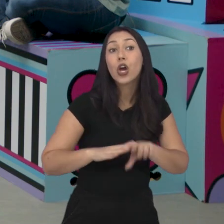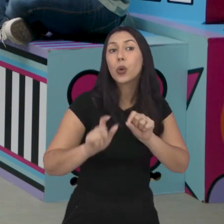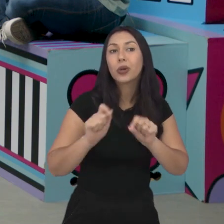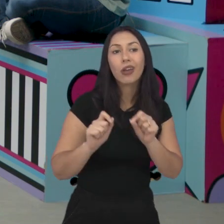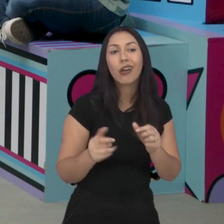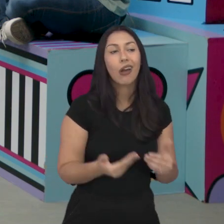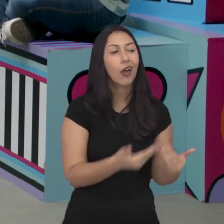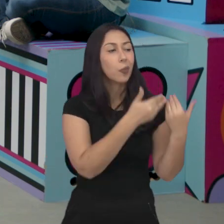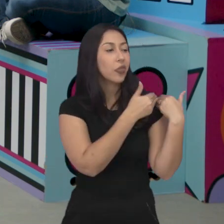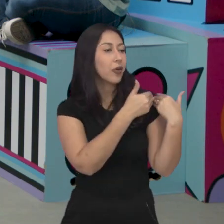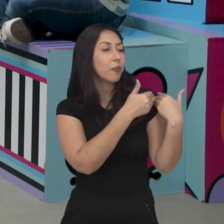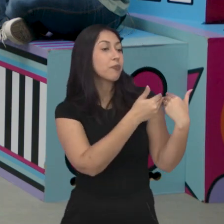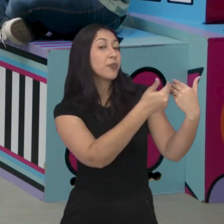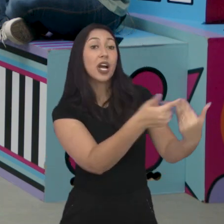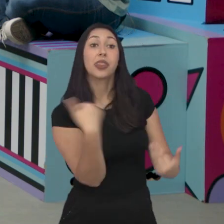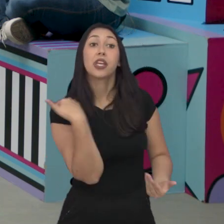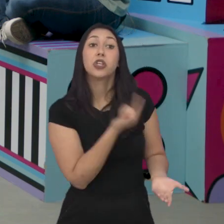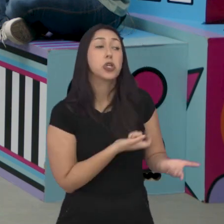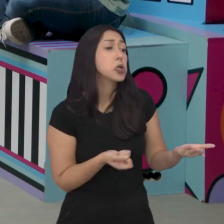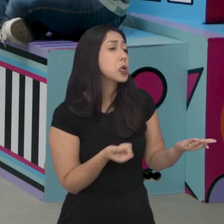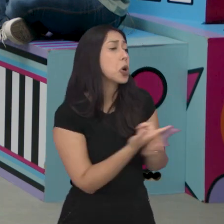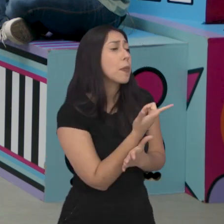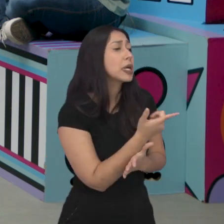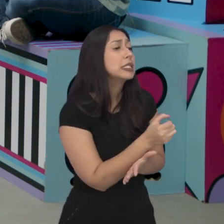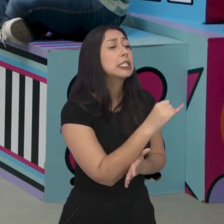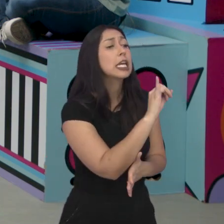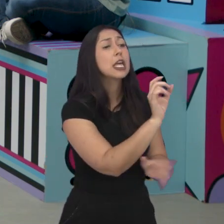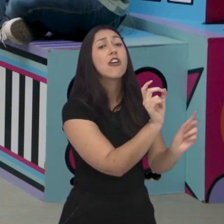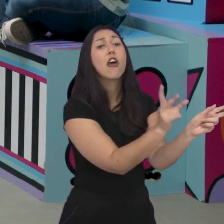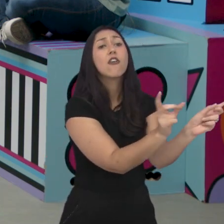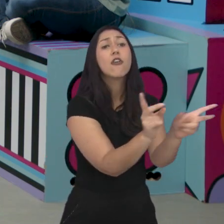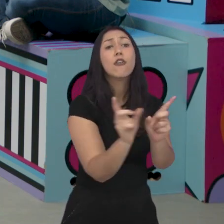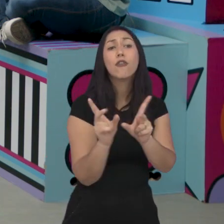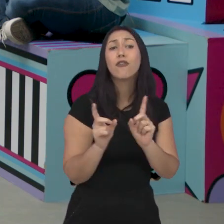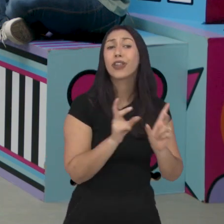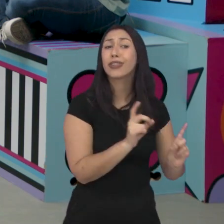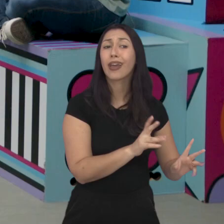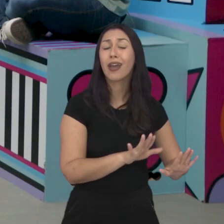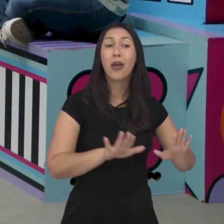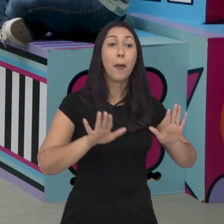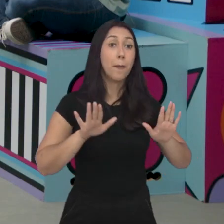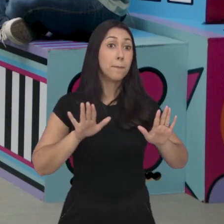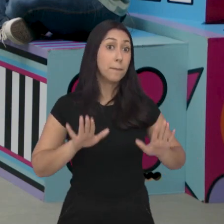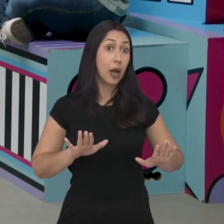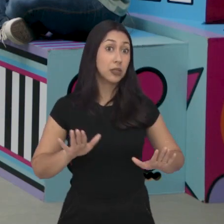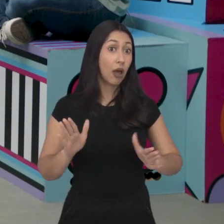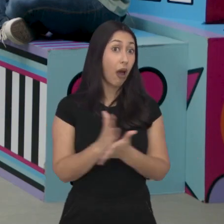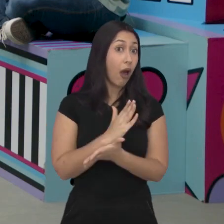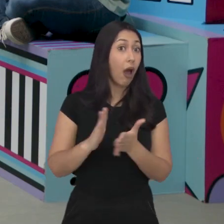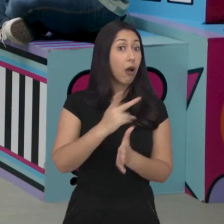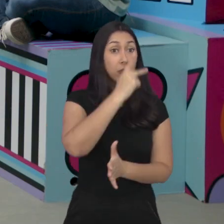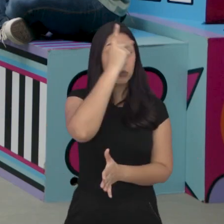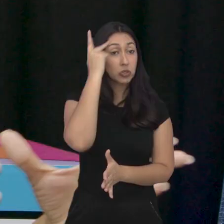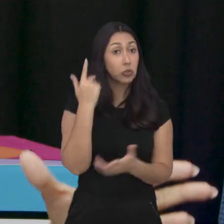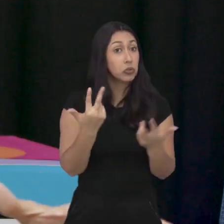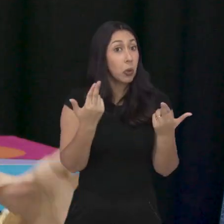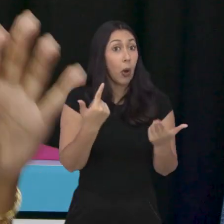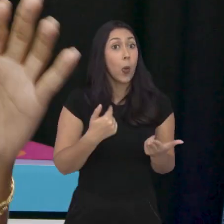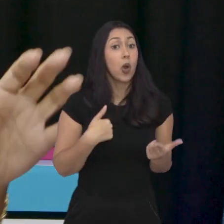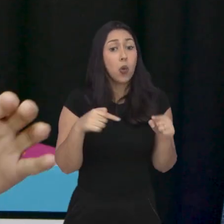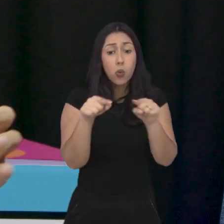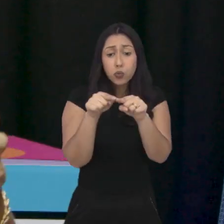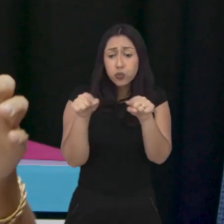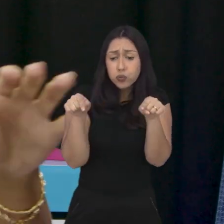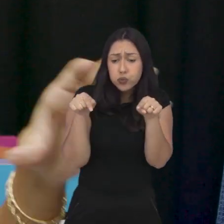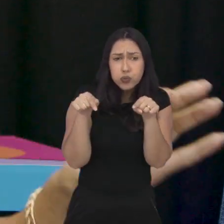que a gente fez? A gente terceirizou. A gente consome aquilo que vende, aquilo que está no mercado. Mas, enquanto isso, pessoas que têm,